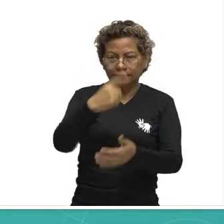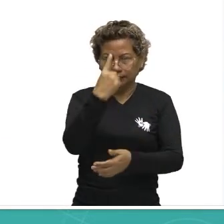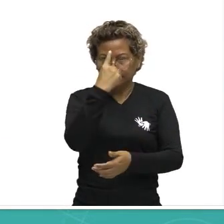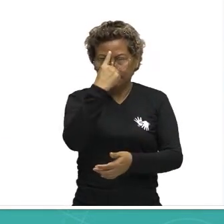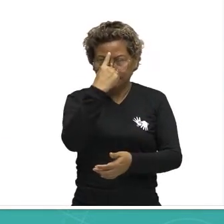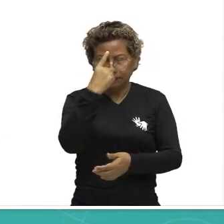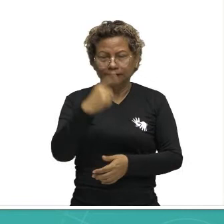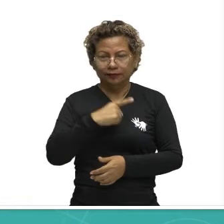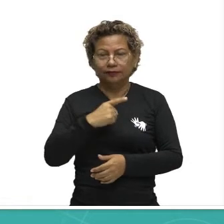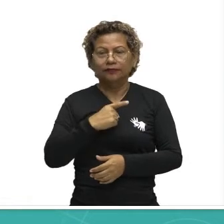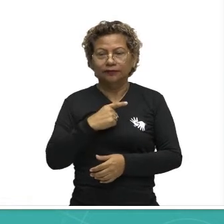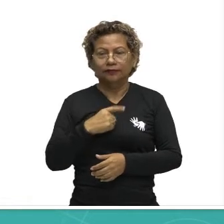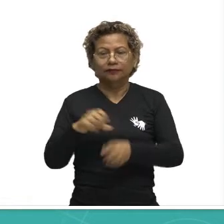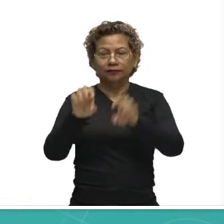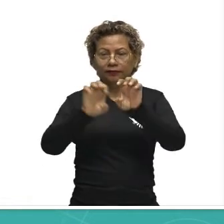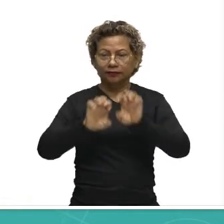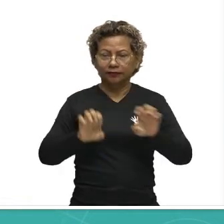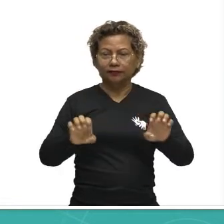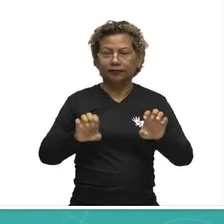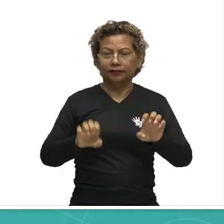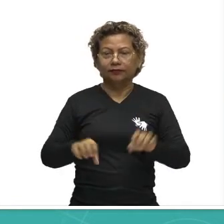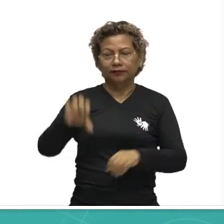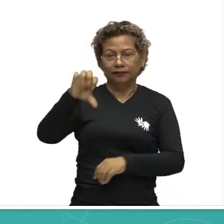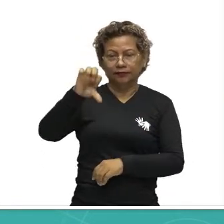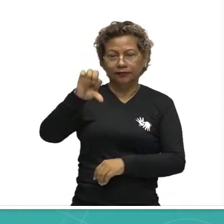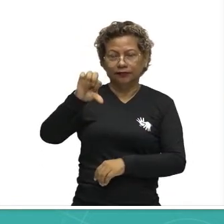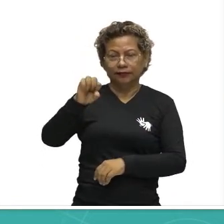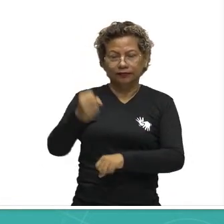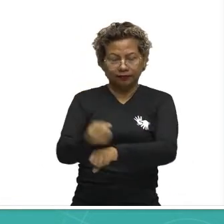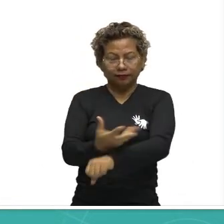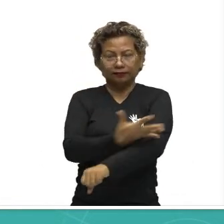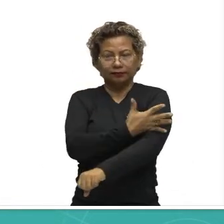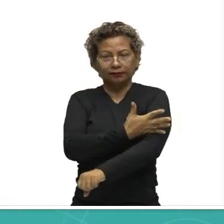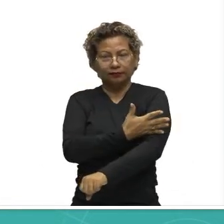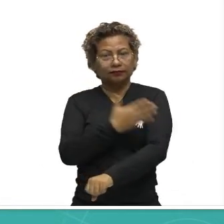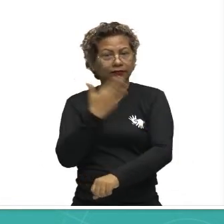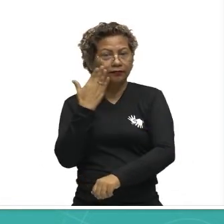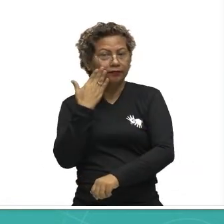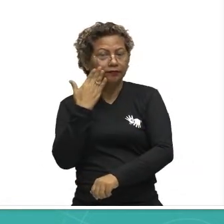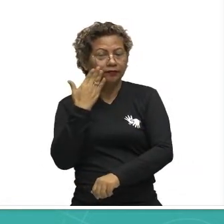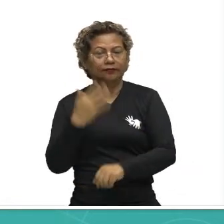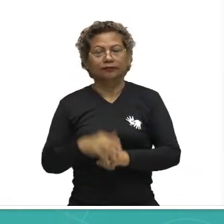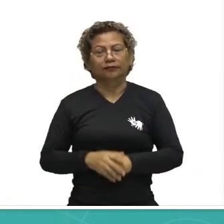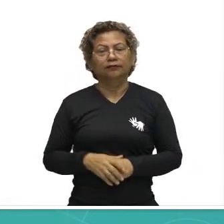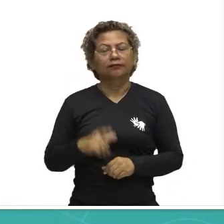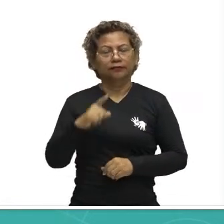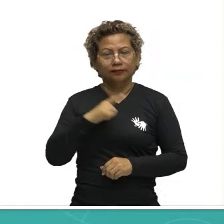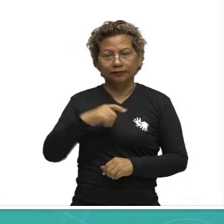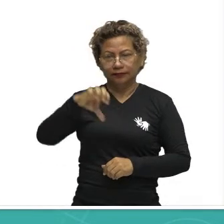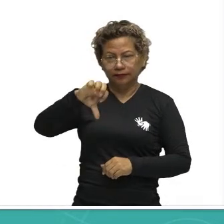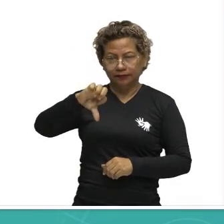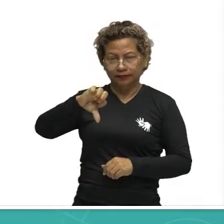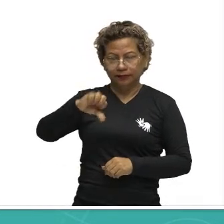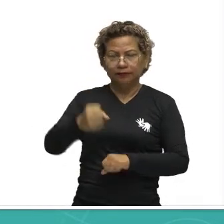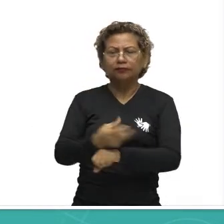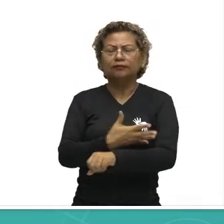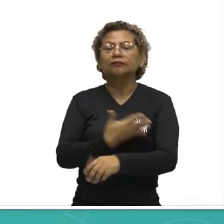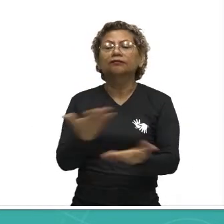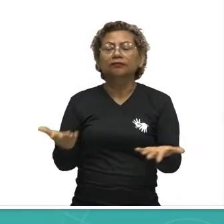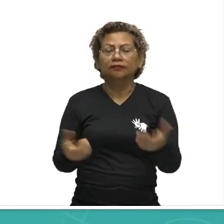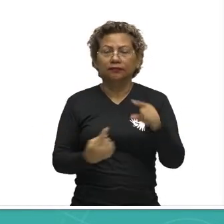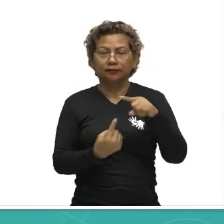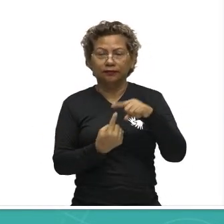são estruturadas em 9 emoções. Preste atenção, em 9 emoções. Quais são essas